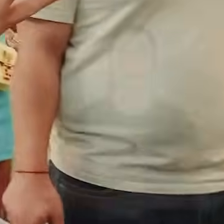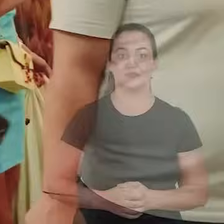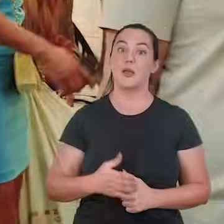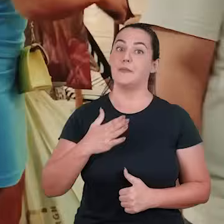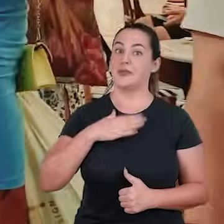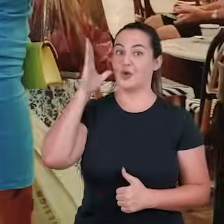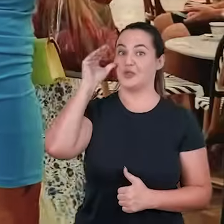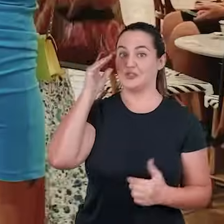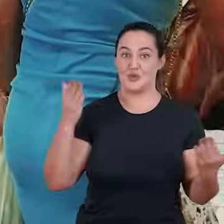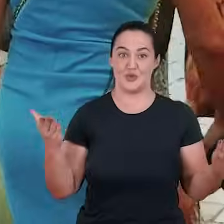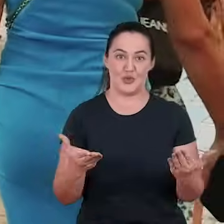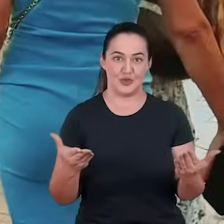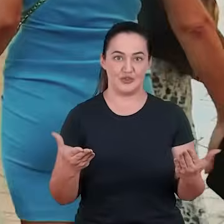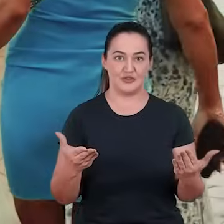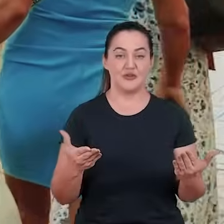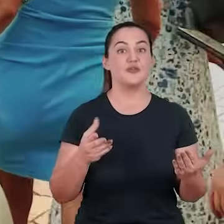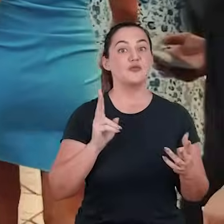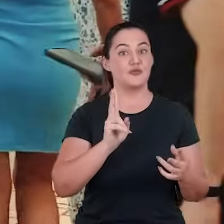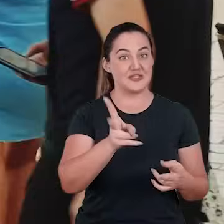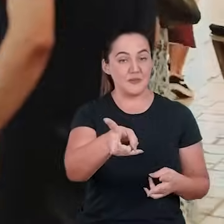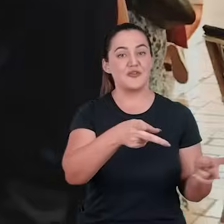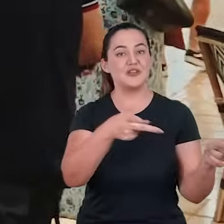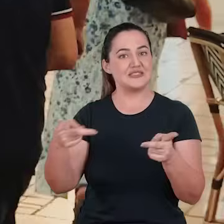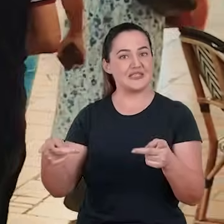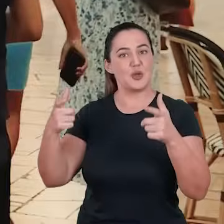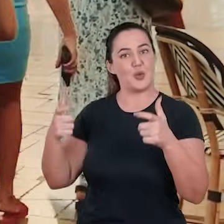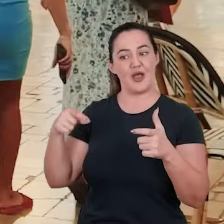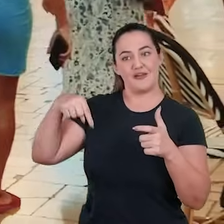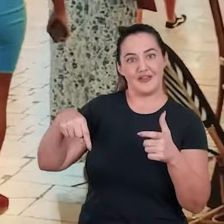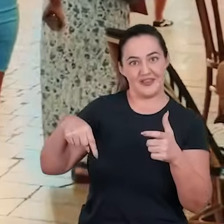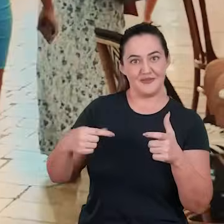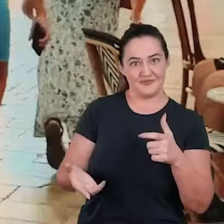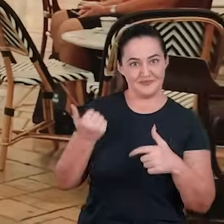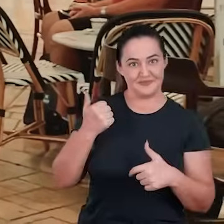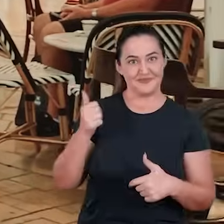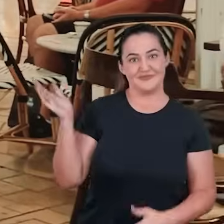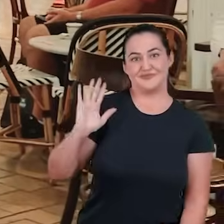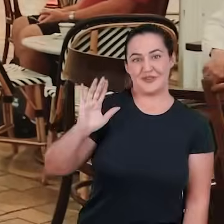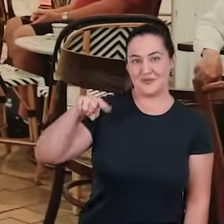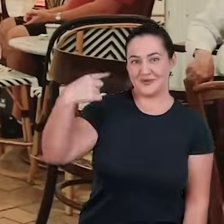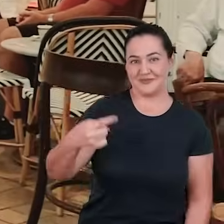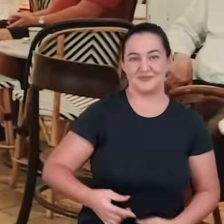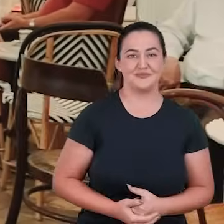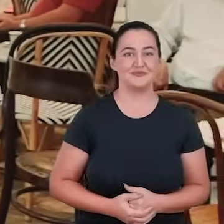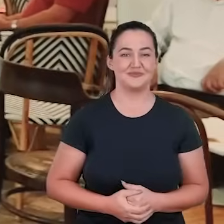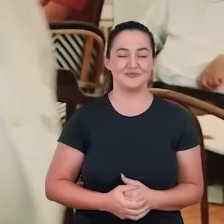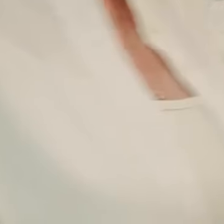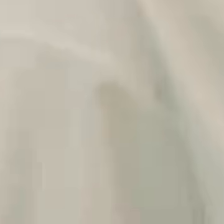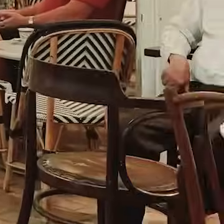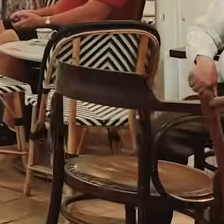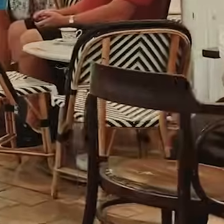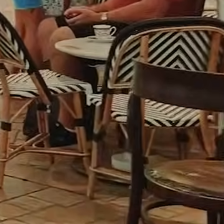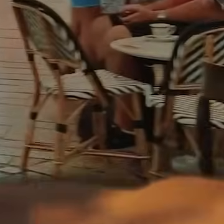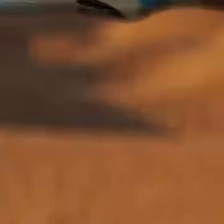Essa foi a minha curiosidade de hoje. Não deixe de visitar o Gran Bazar quando você vier a Istambul, tá bom? Até o próximo episódio. Tchau, tchau.